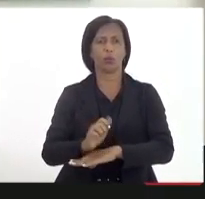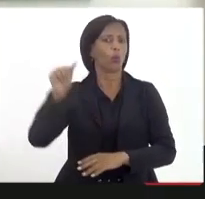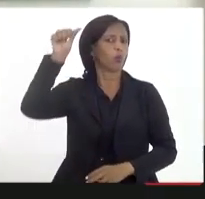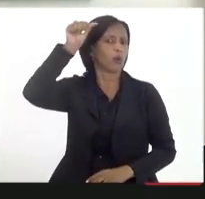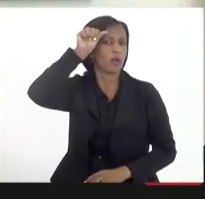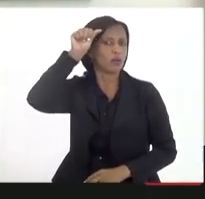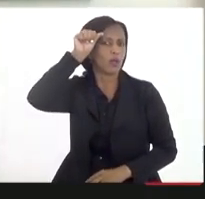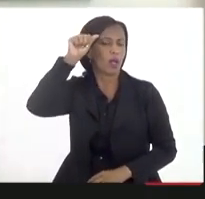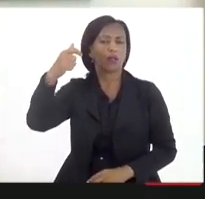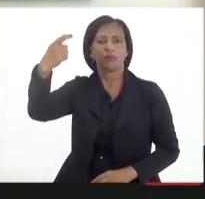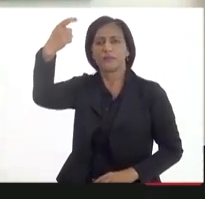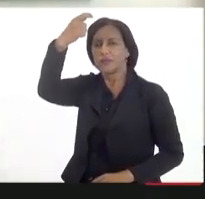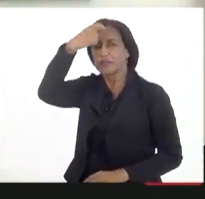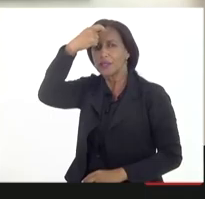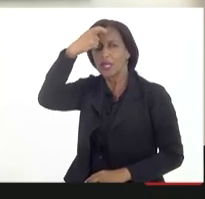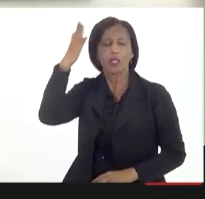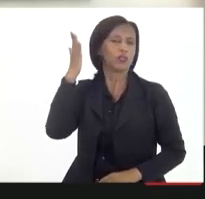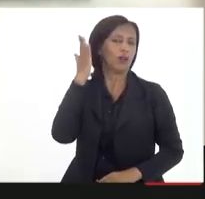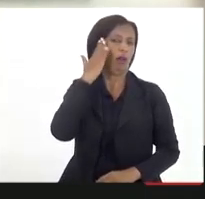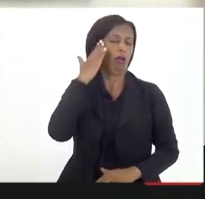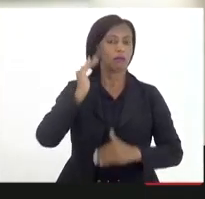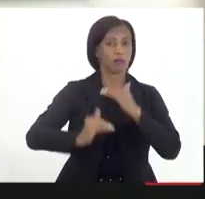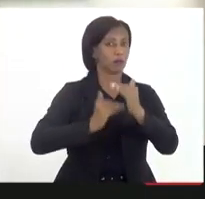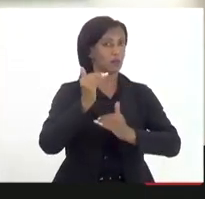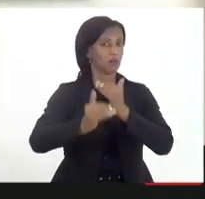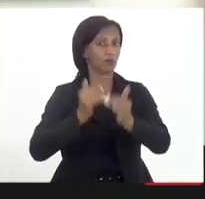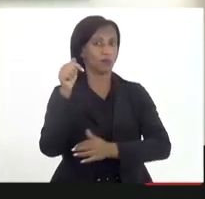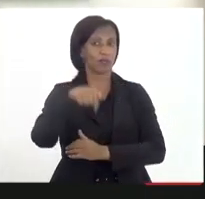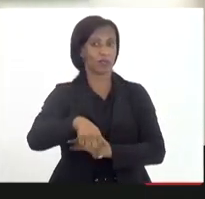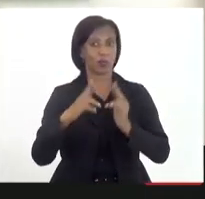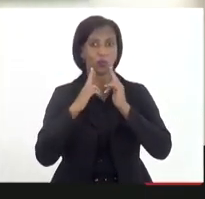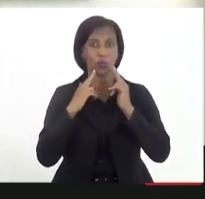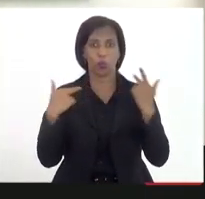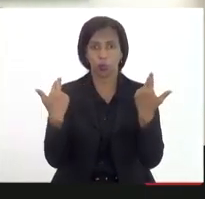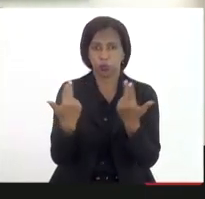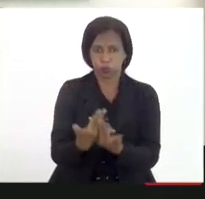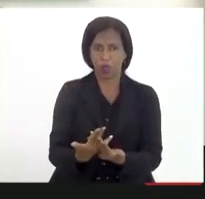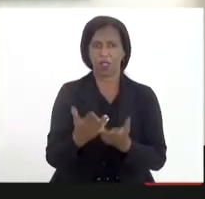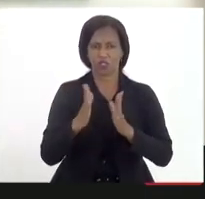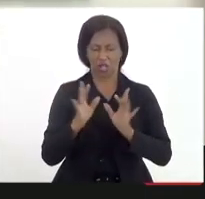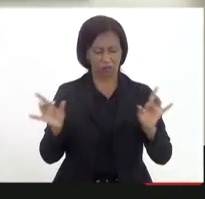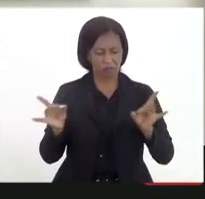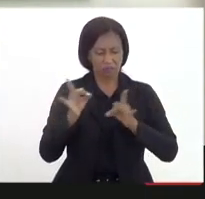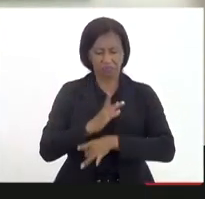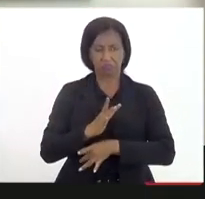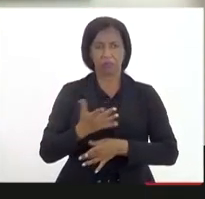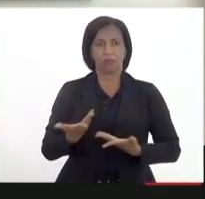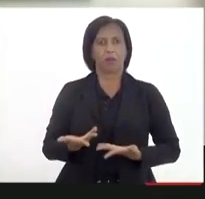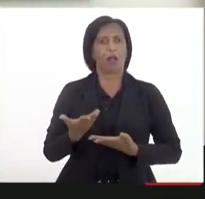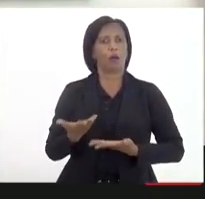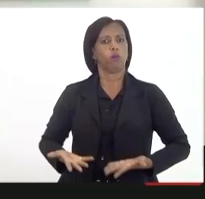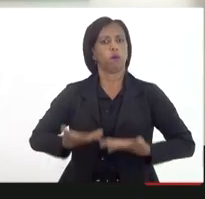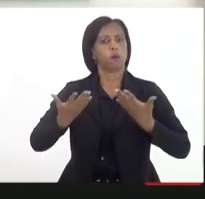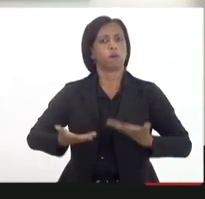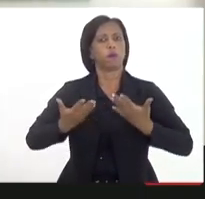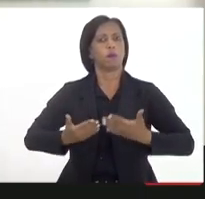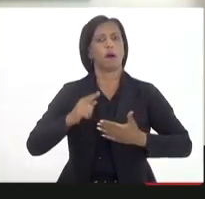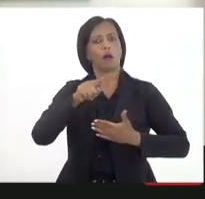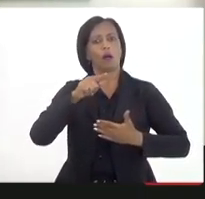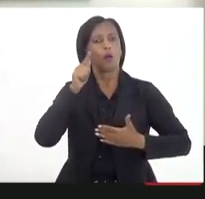Castro ciente do Palio a gente está desenvolvendo aqui é um entusiasta se colocou à disposição o que a gente possa avançar